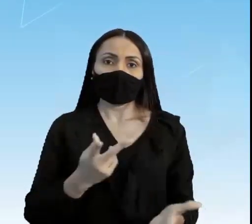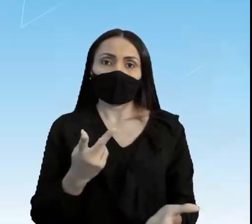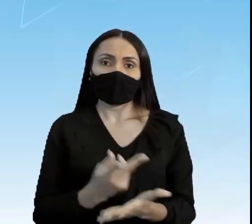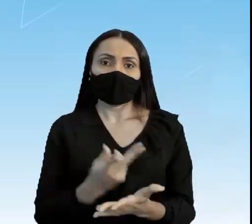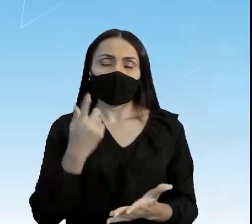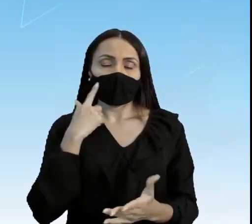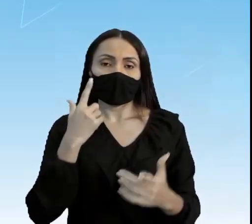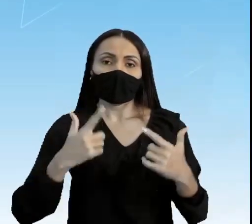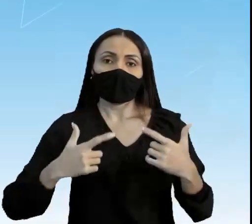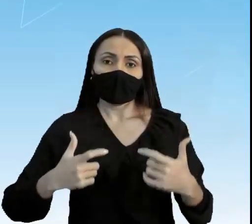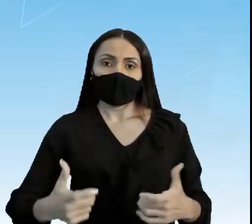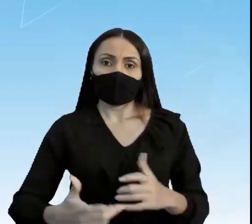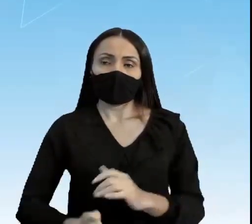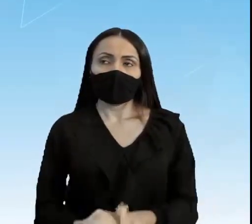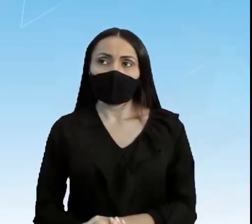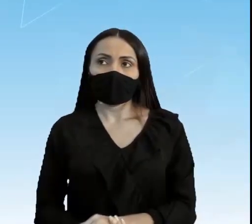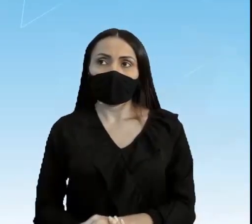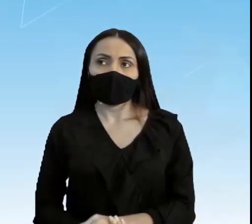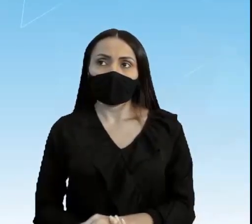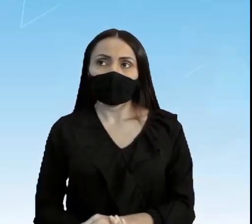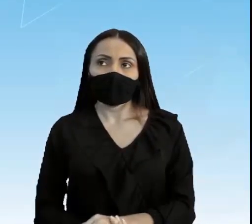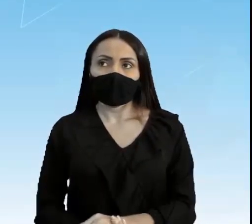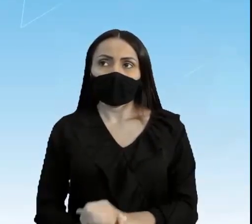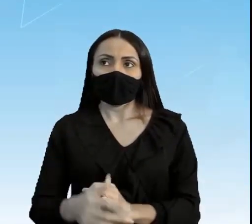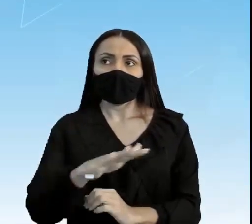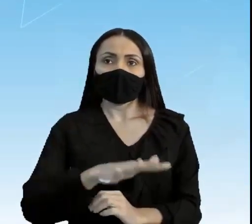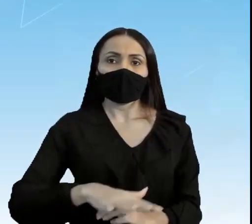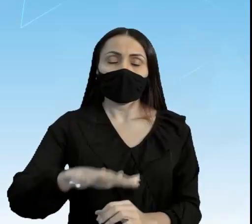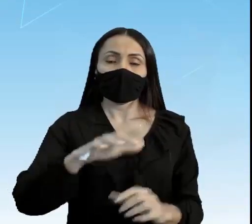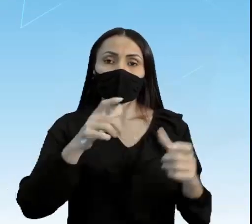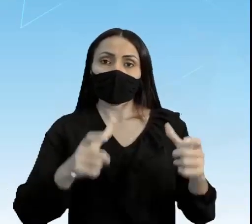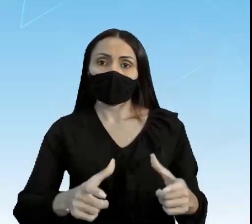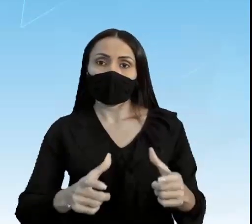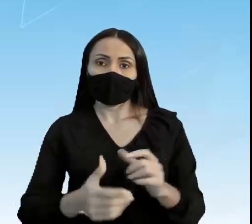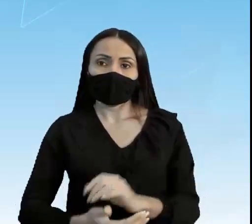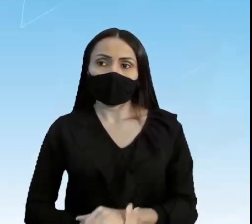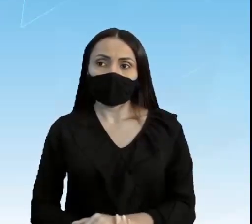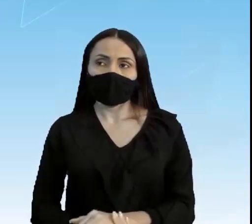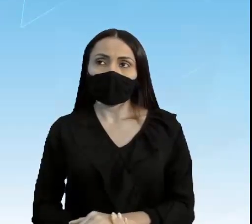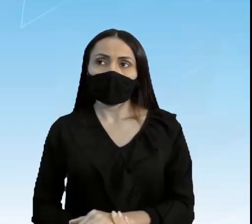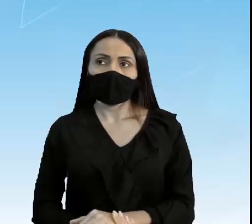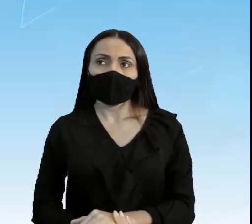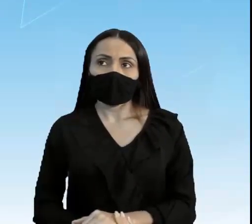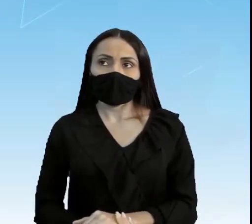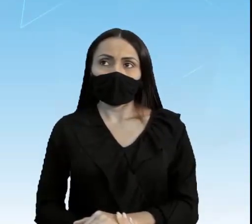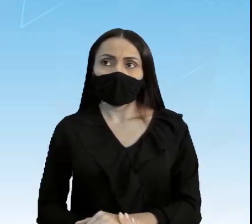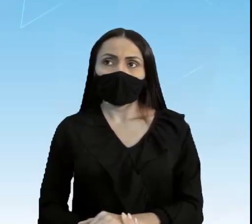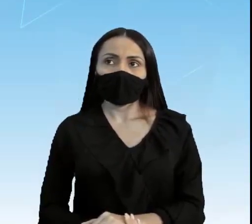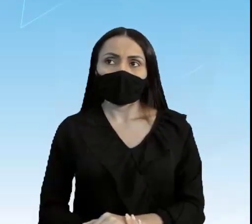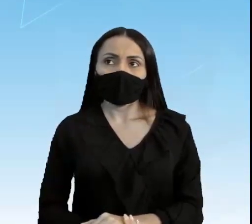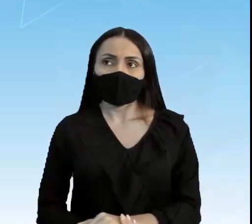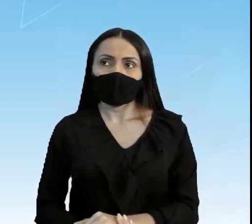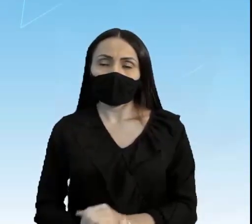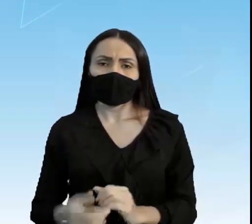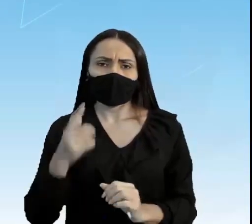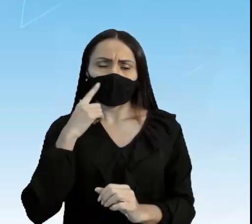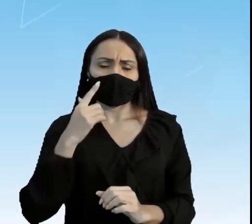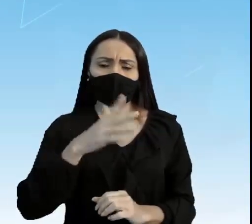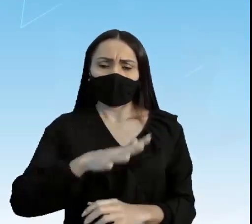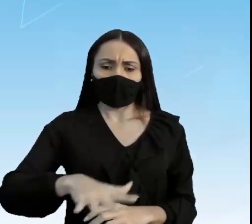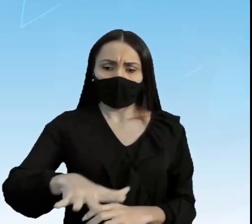guerra. As classes governantes locais, né, impuseram a fragmentação no loteamento,